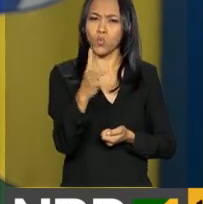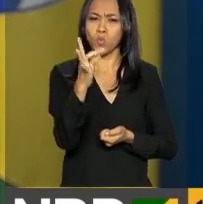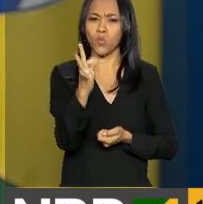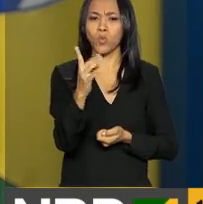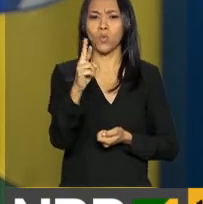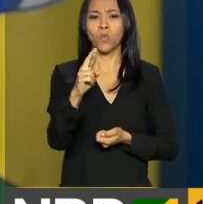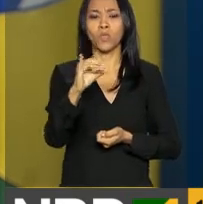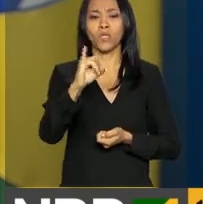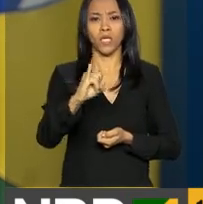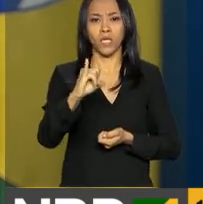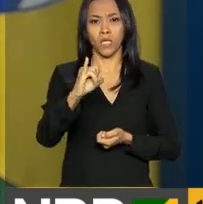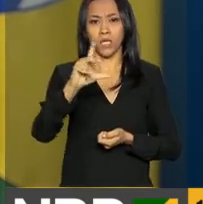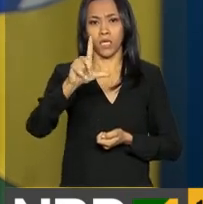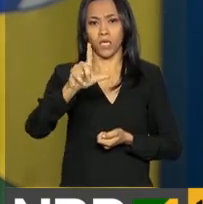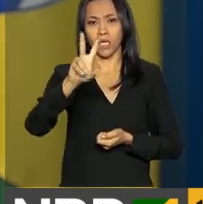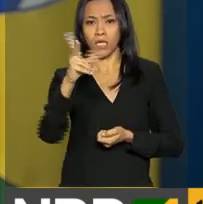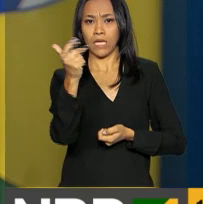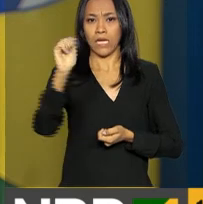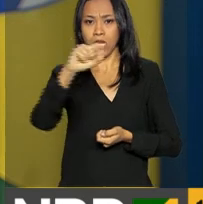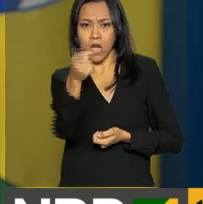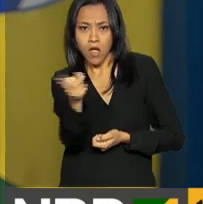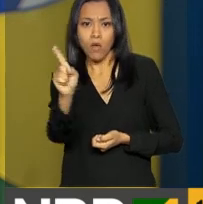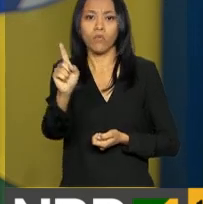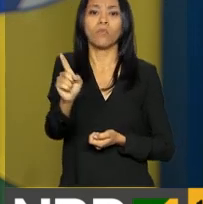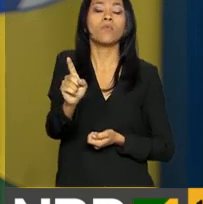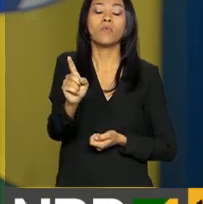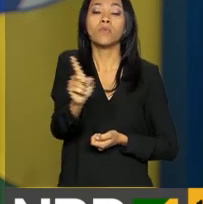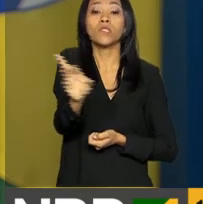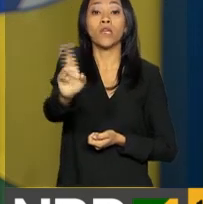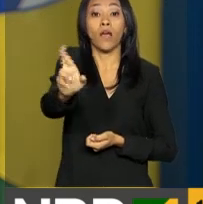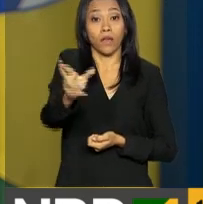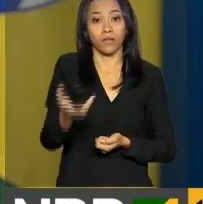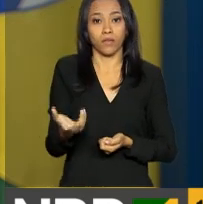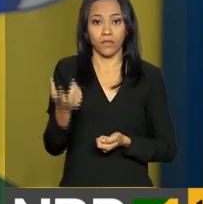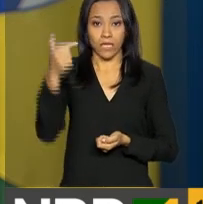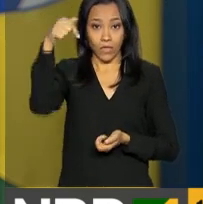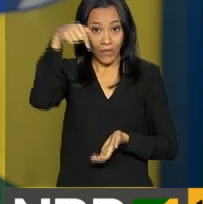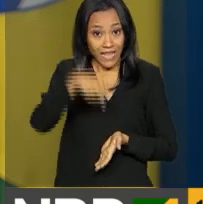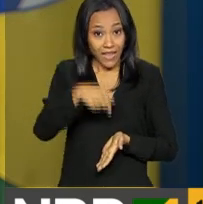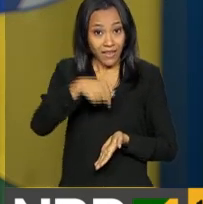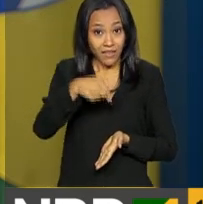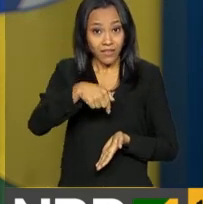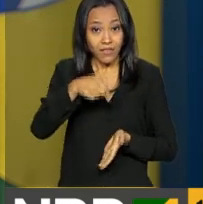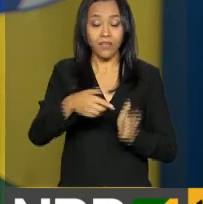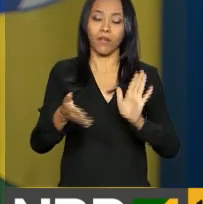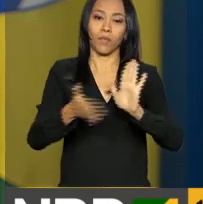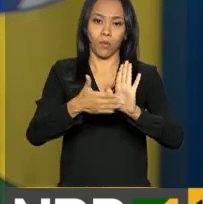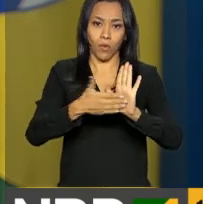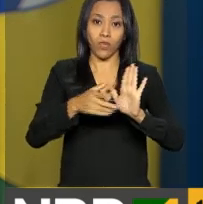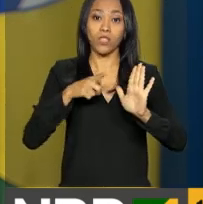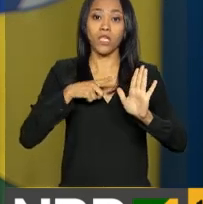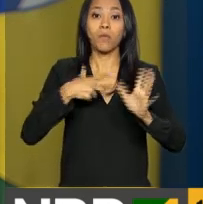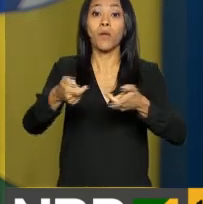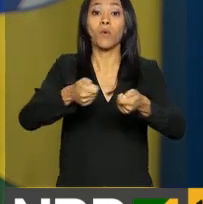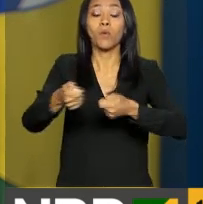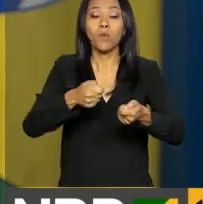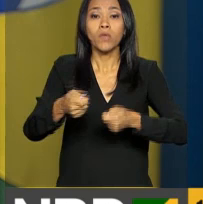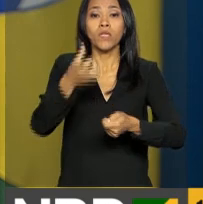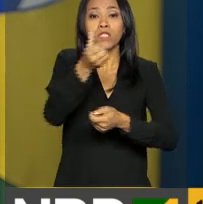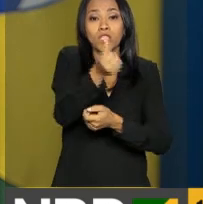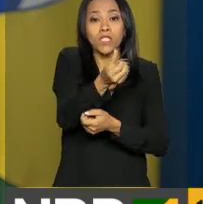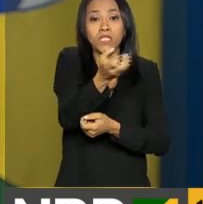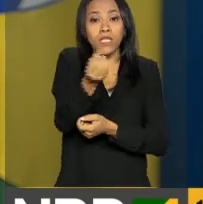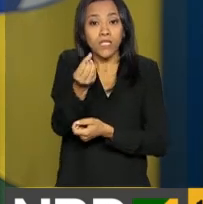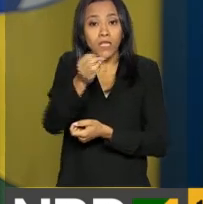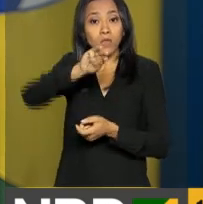de reais. Não é? Nesta reforma nossa, nós ainda temos uma economia de 600 bilhões de reais, ou